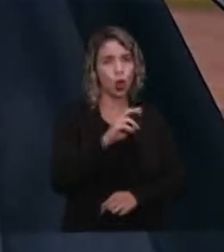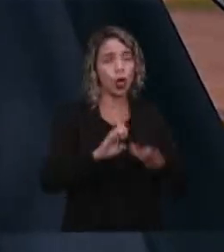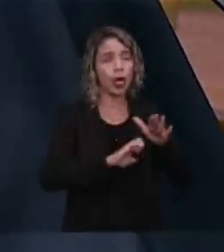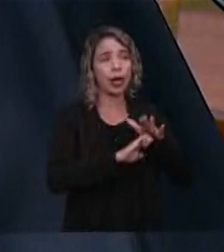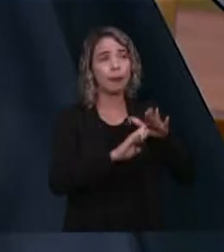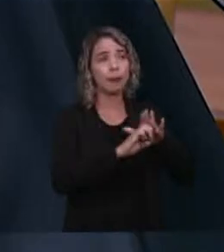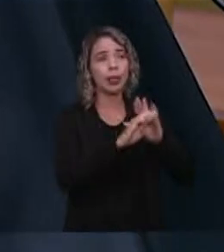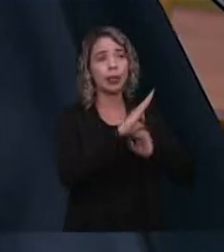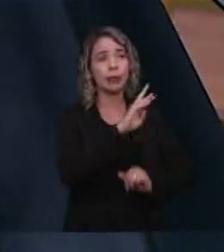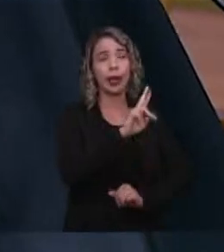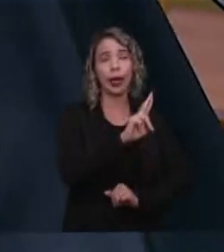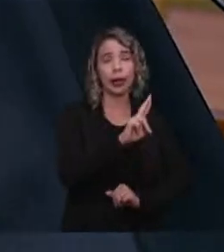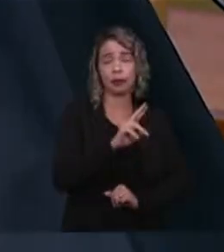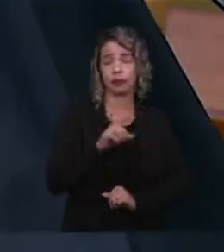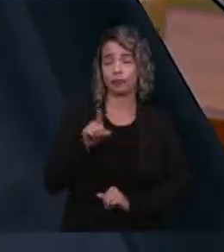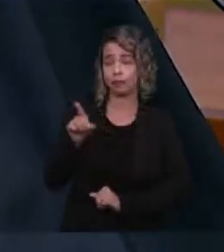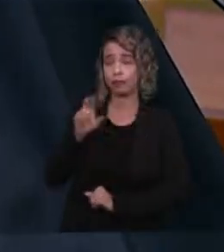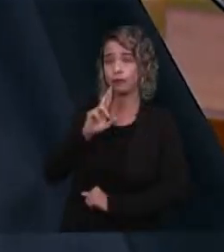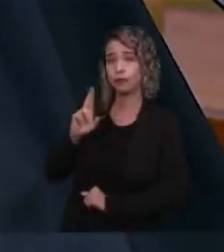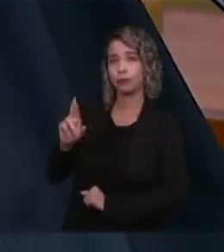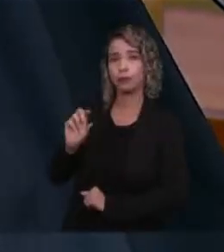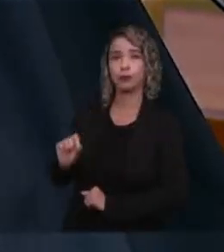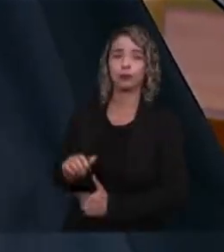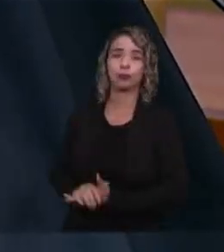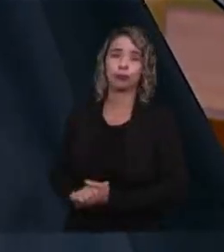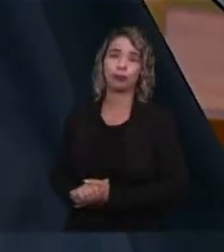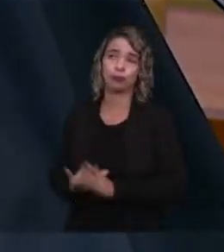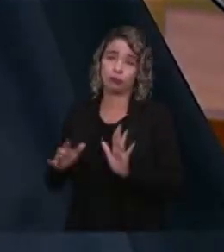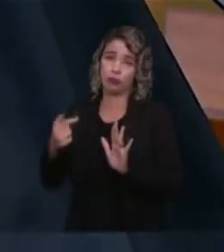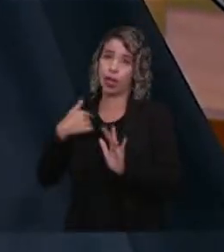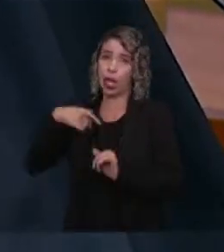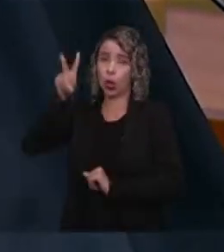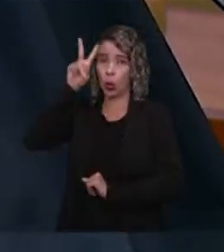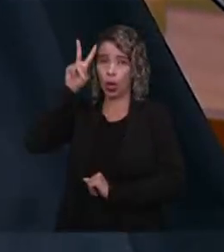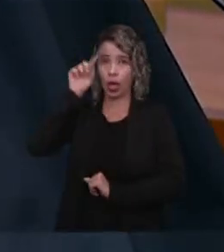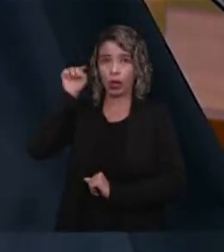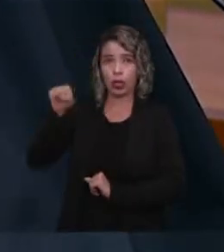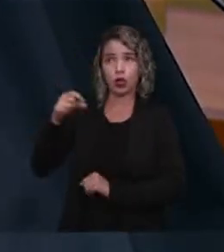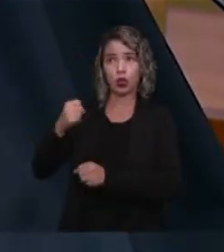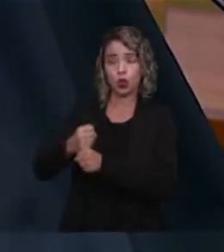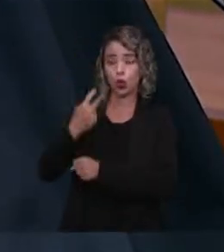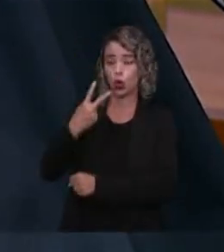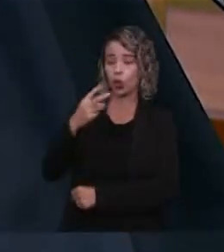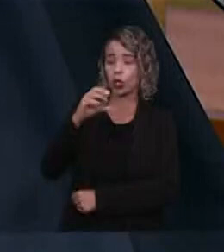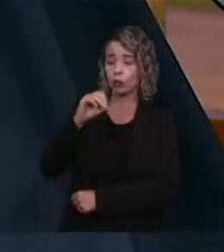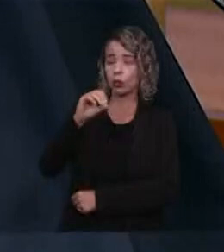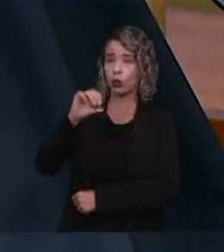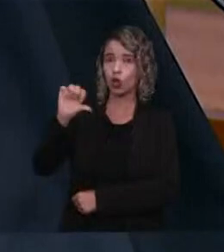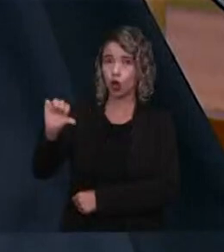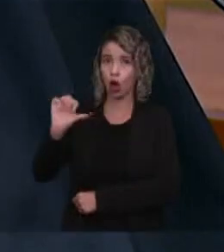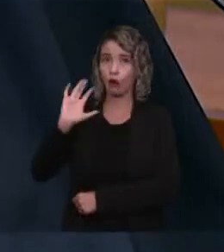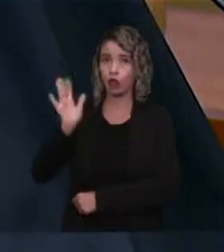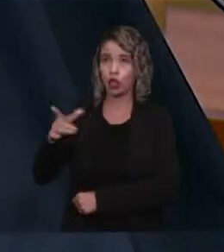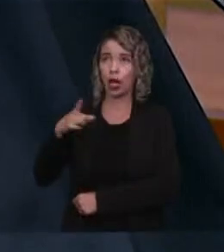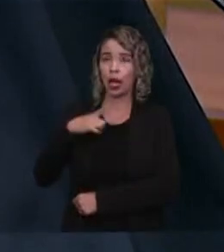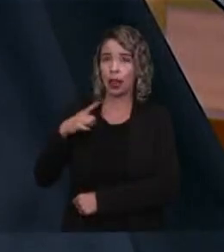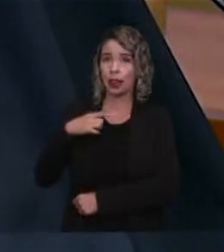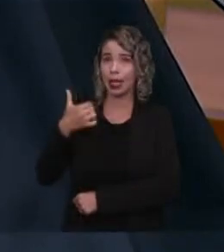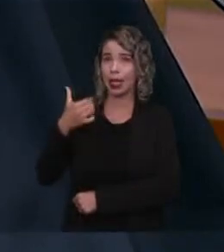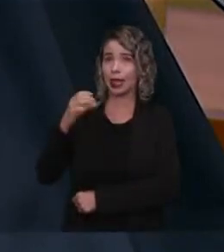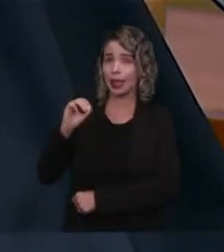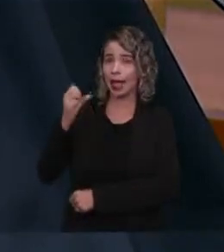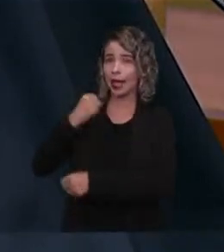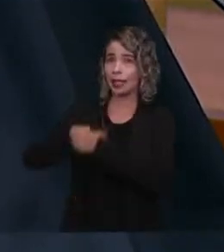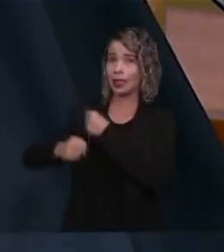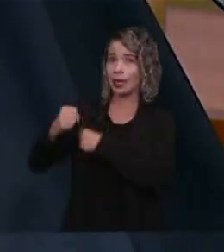Distribuidora? Colaborador. Senhor juiz, que eu me recorde, isso foi em 2009, já se faz quase 10